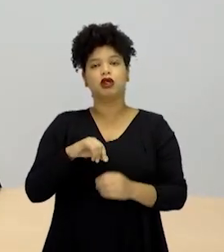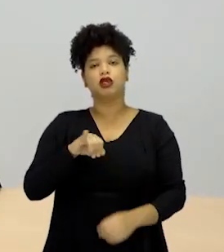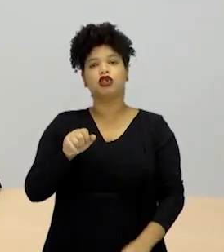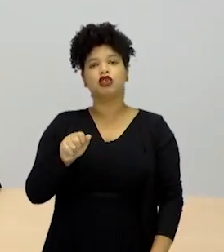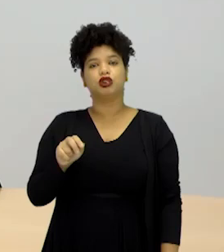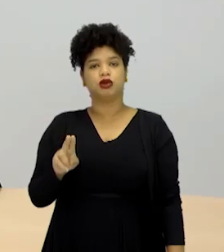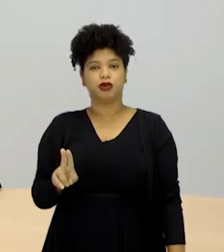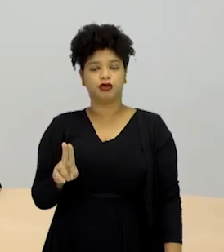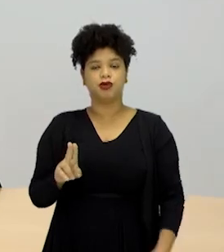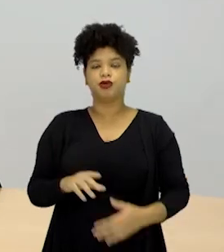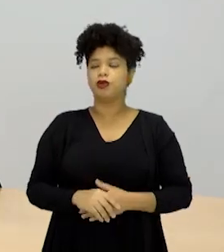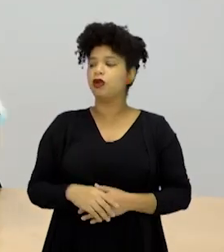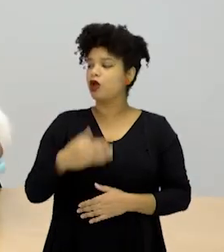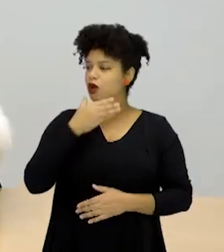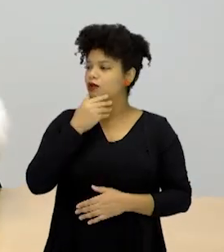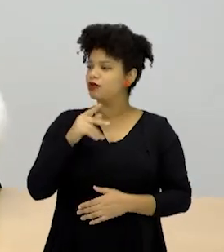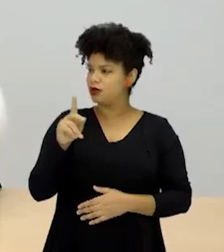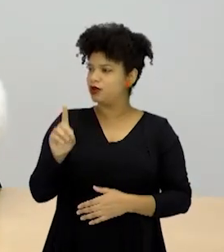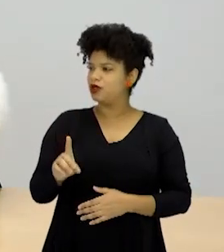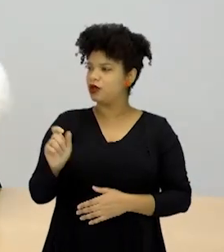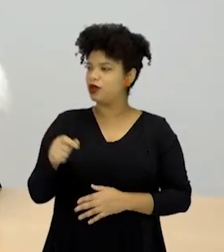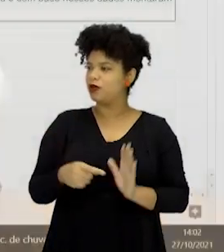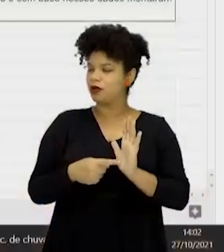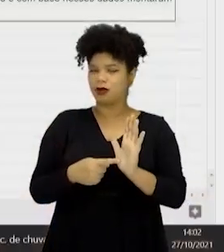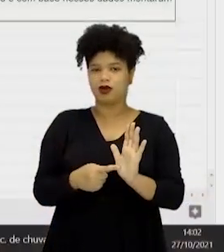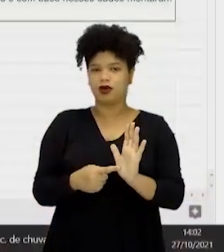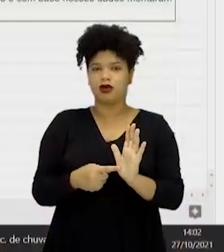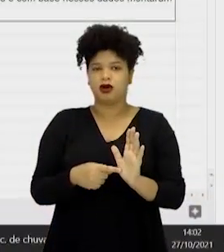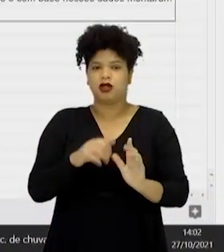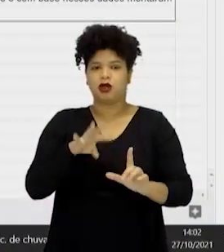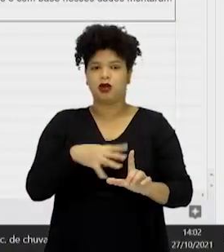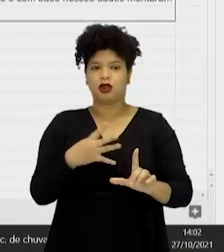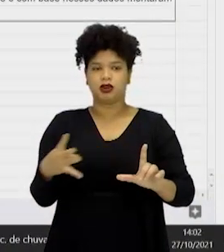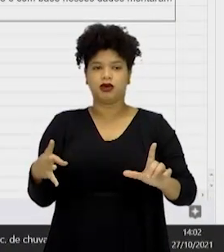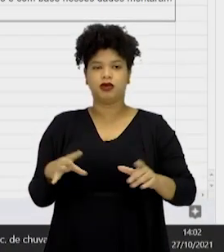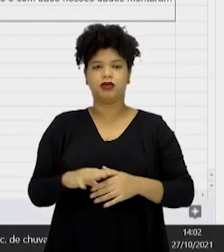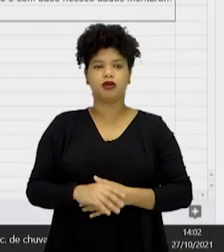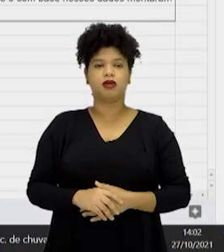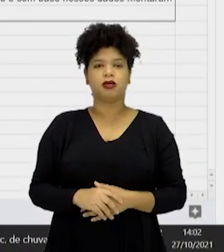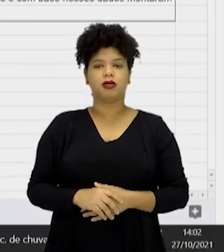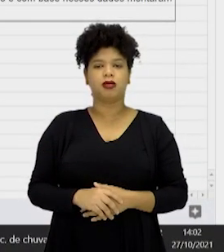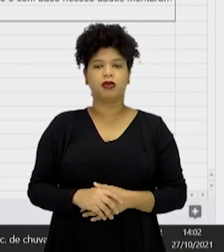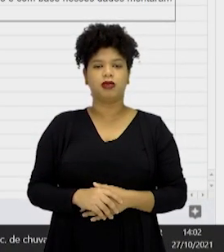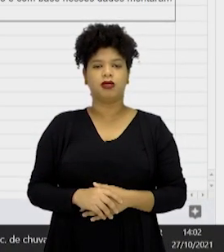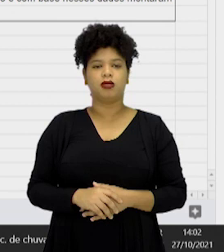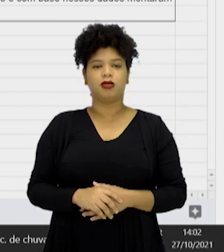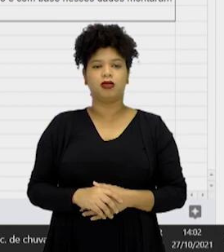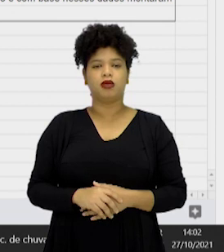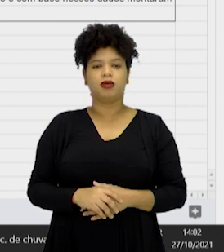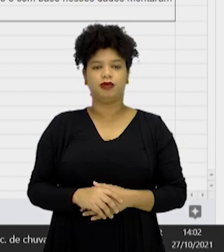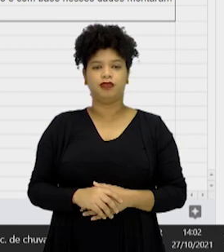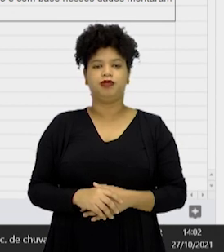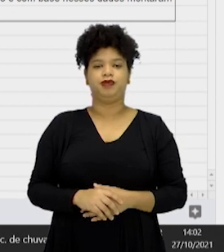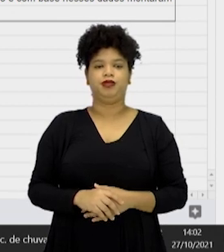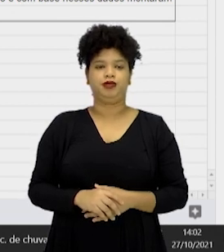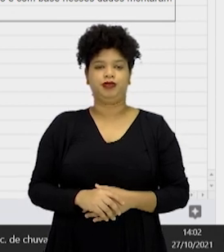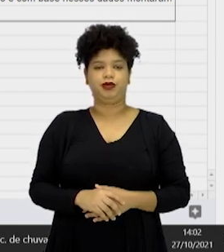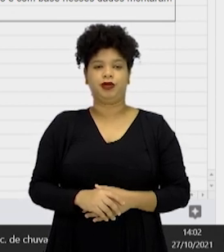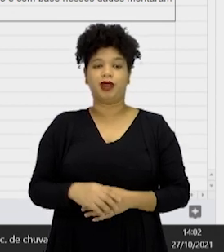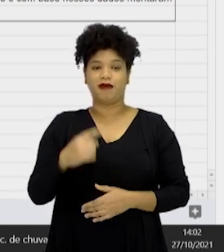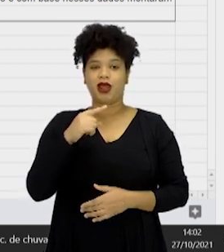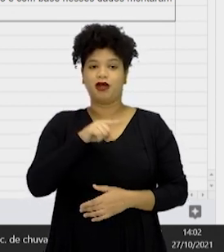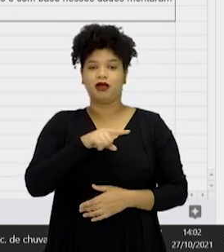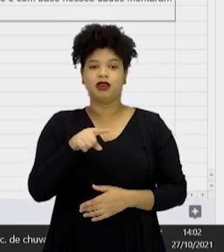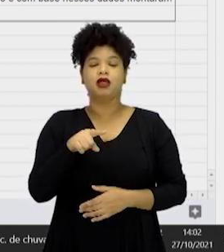Jaú. O nosso diretor pode espelhar para a gente aqui o Excel para eu mostrar o trabalho que o professor fez para você, com vocês aí,